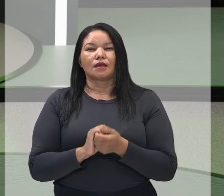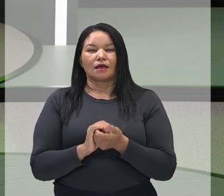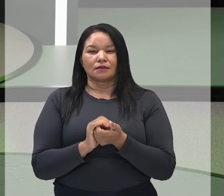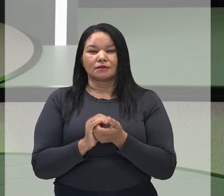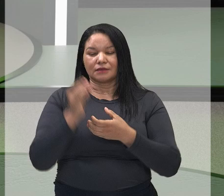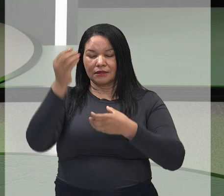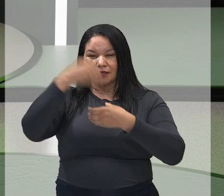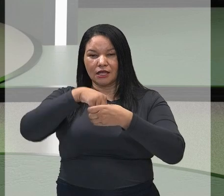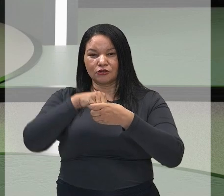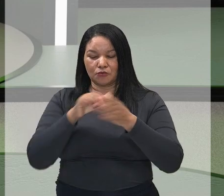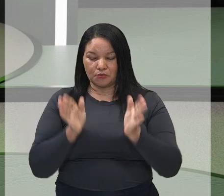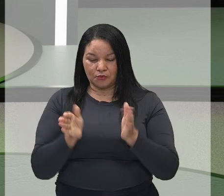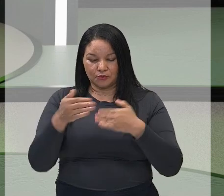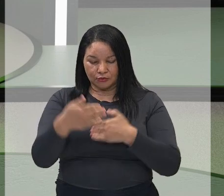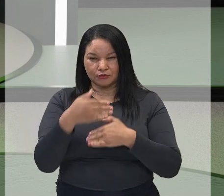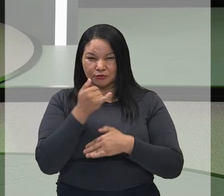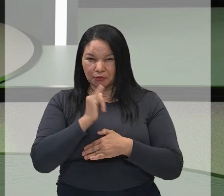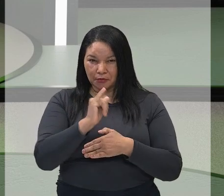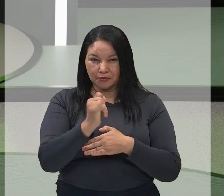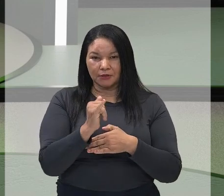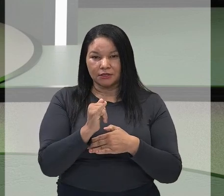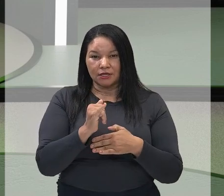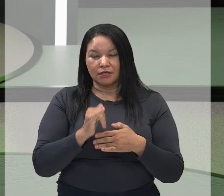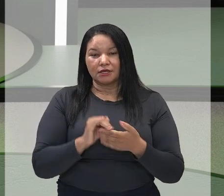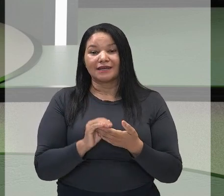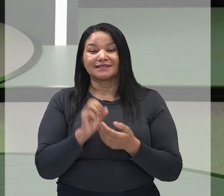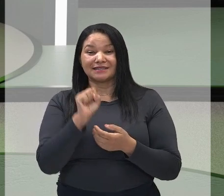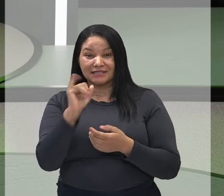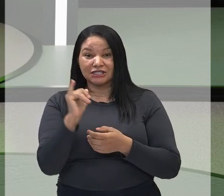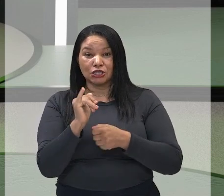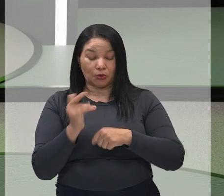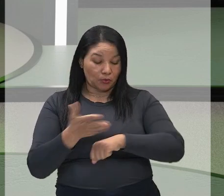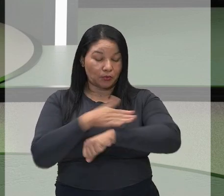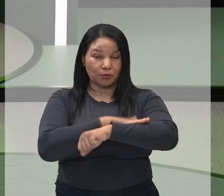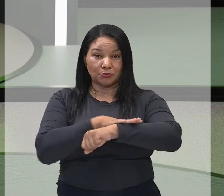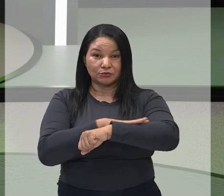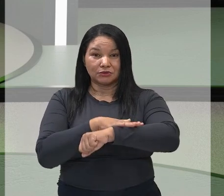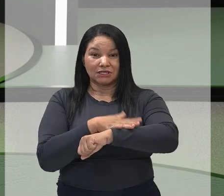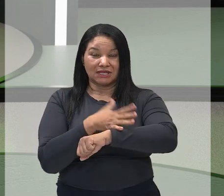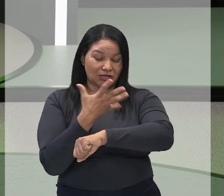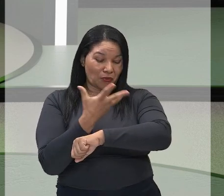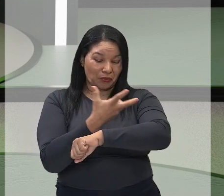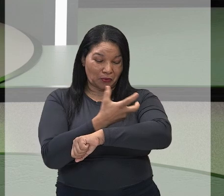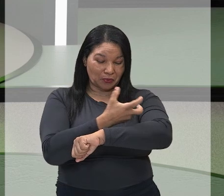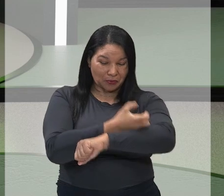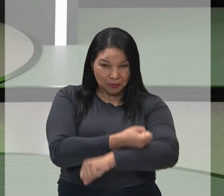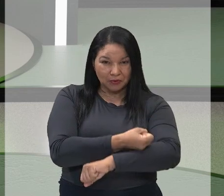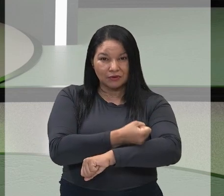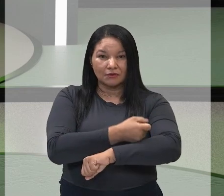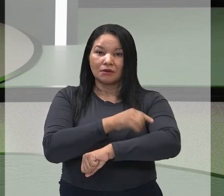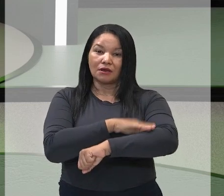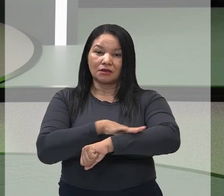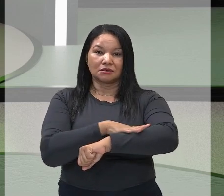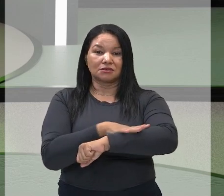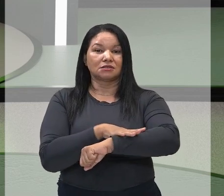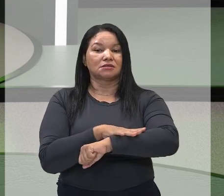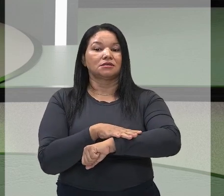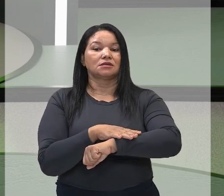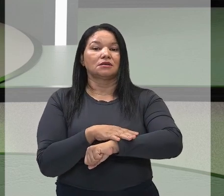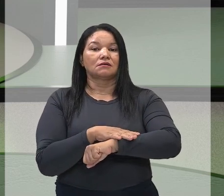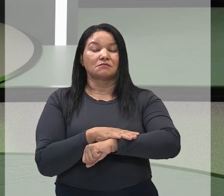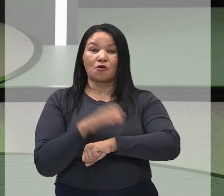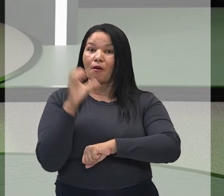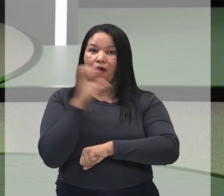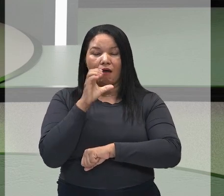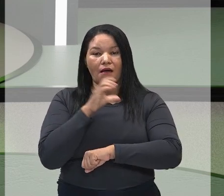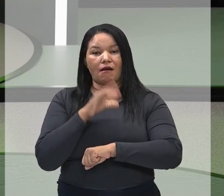o ácido sulfúrico, se ele entrar em contato com a pele, ele tem um alto poder de reação com a pele e ele causa desidratação muito